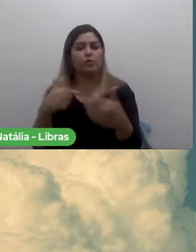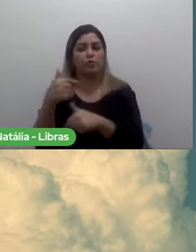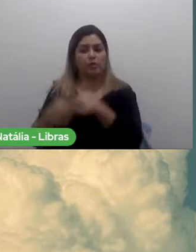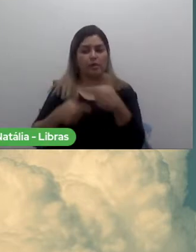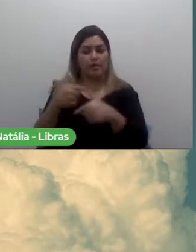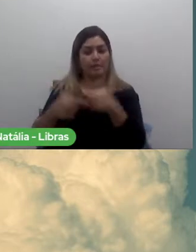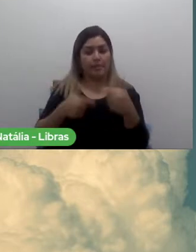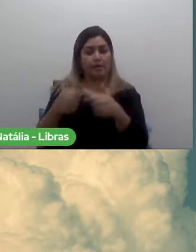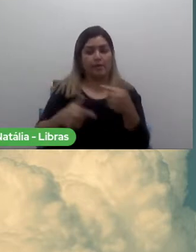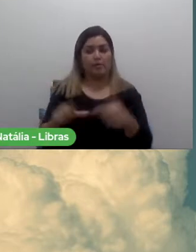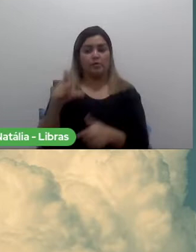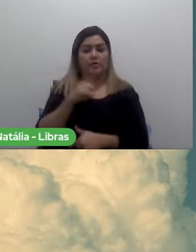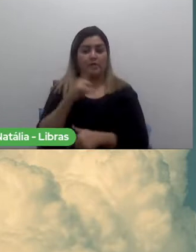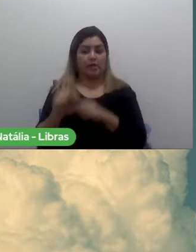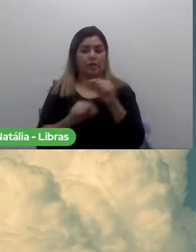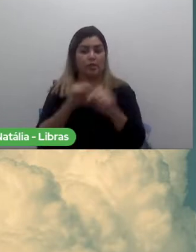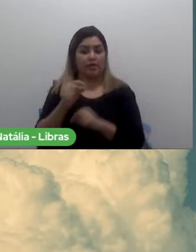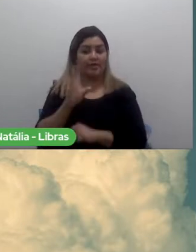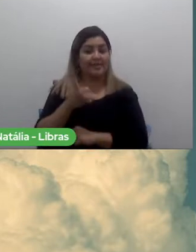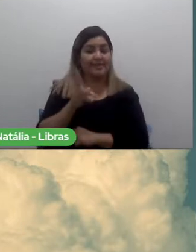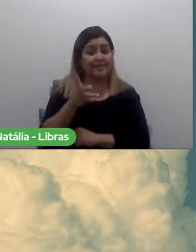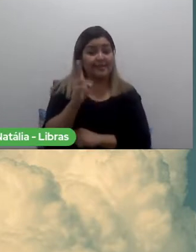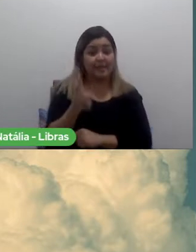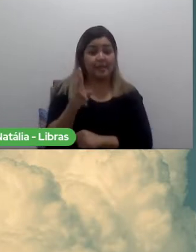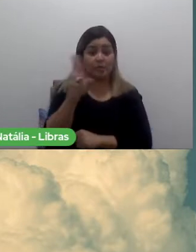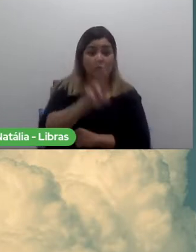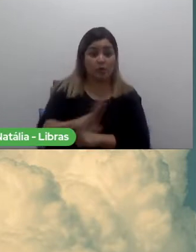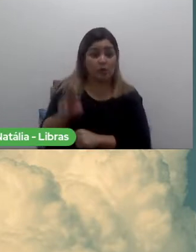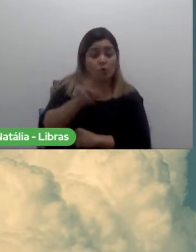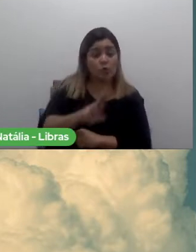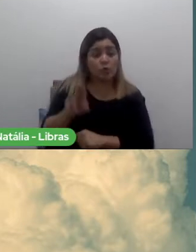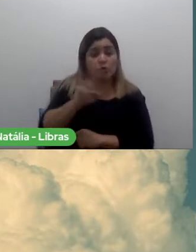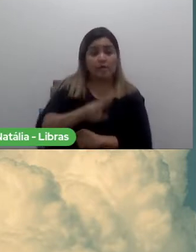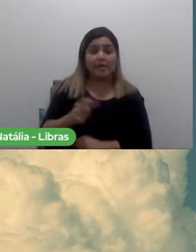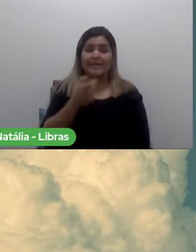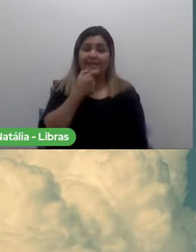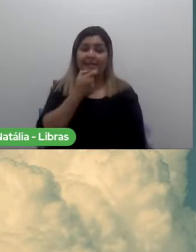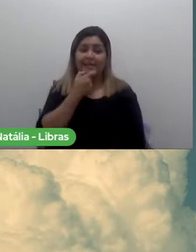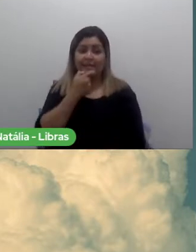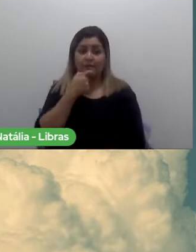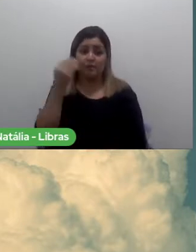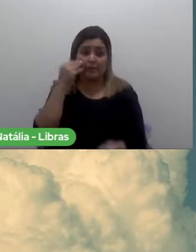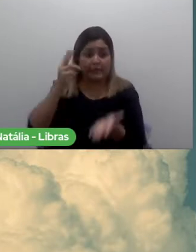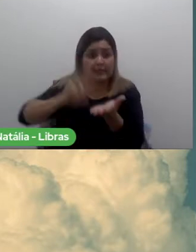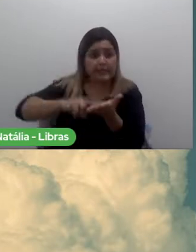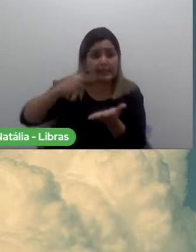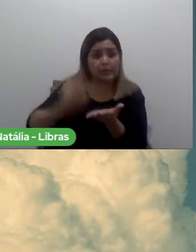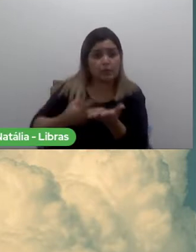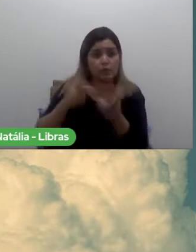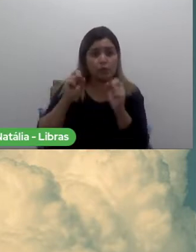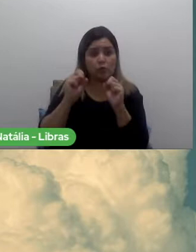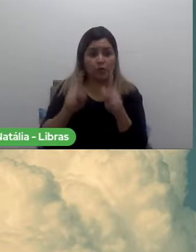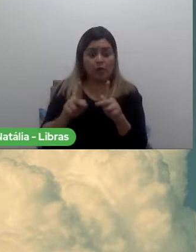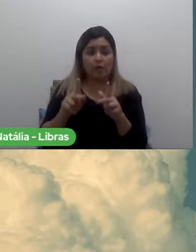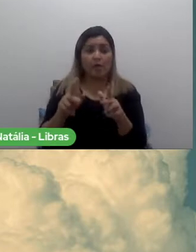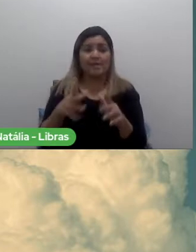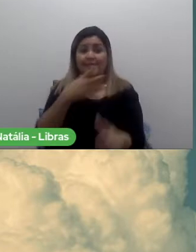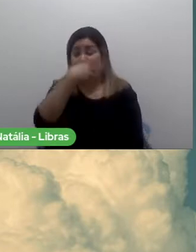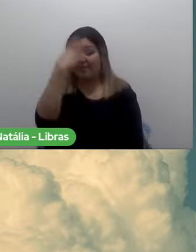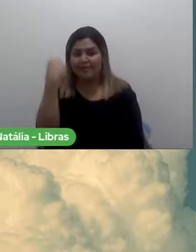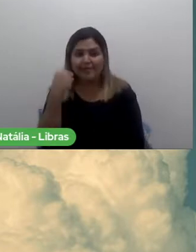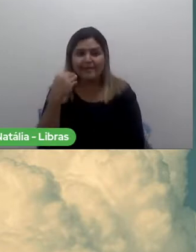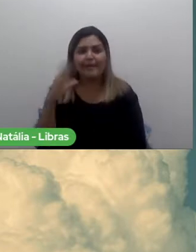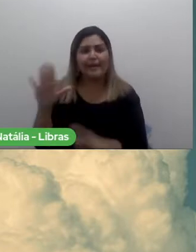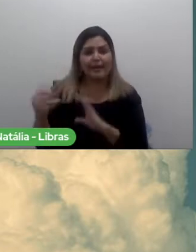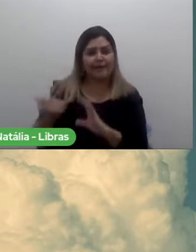mais óbvio. Sempre que eu usar uma expressão em inglês, eu vou tentar traduzir. Por favor, se eu não esquecer, mandem